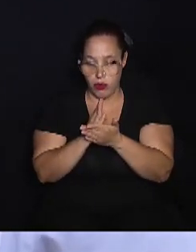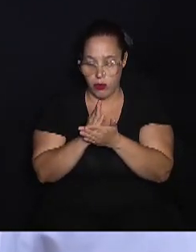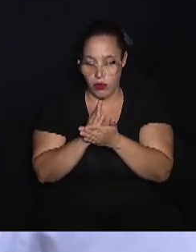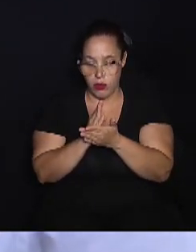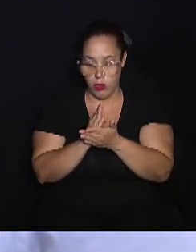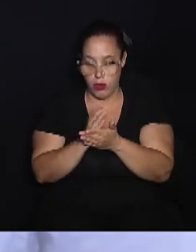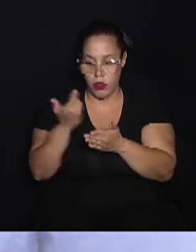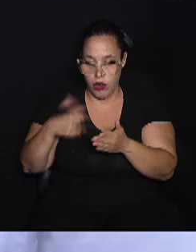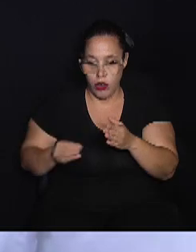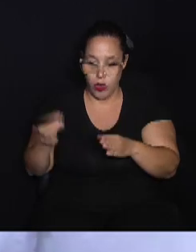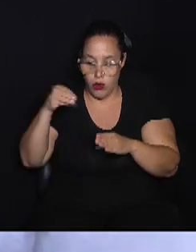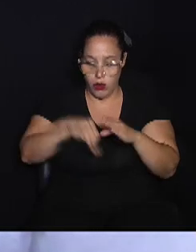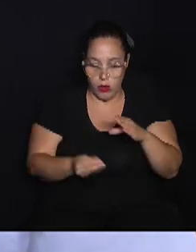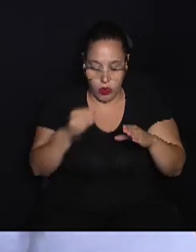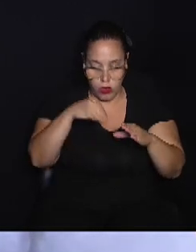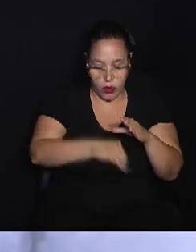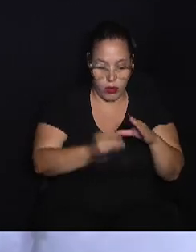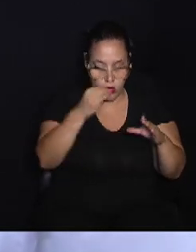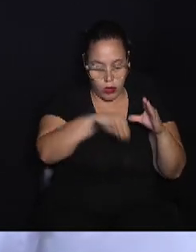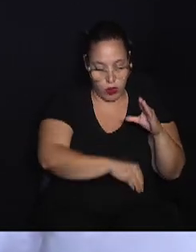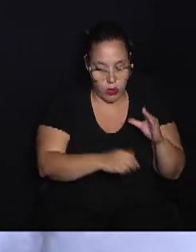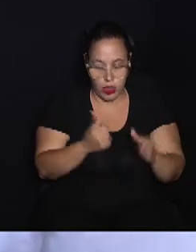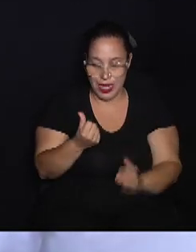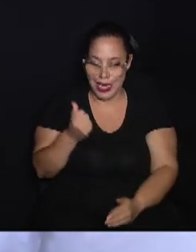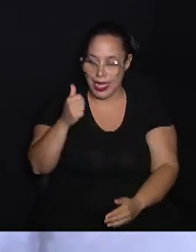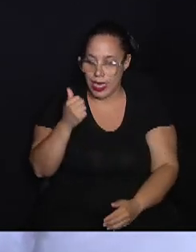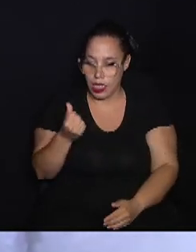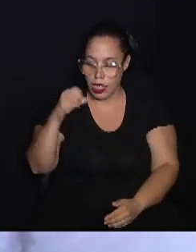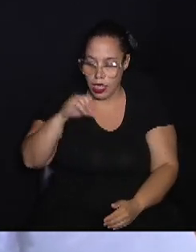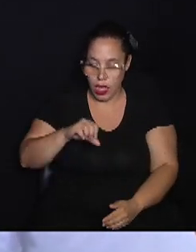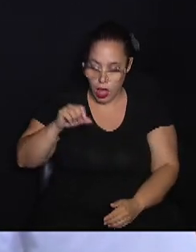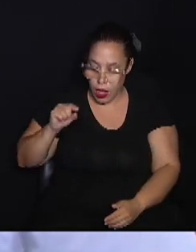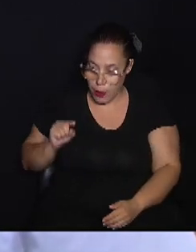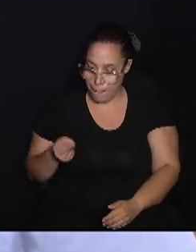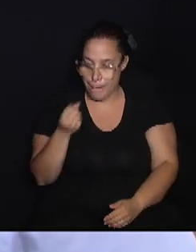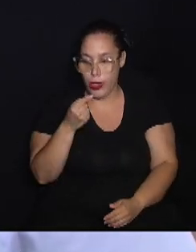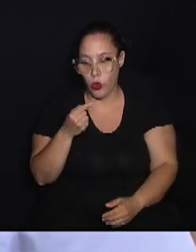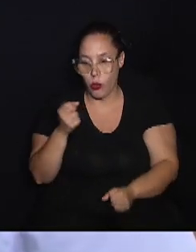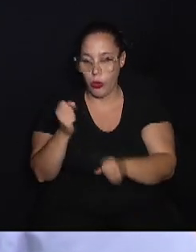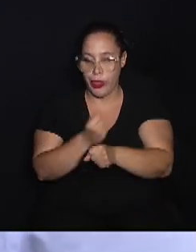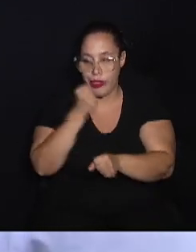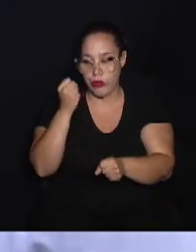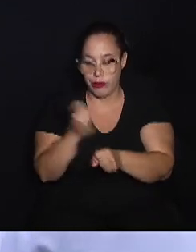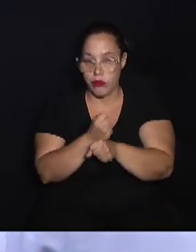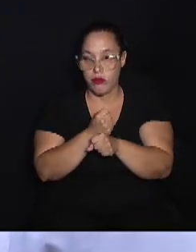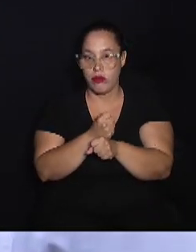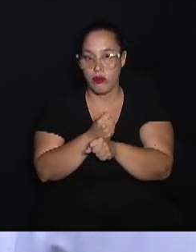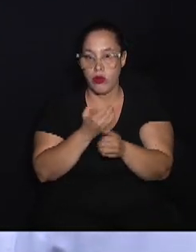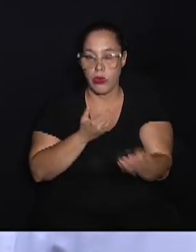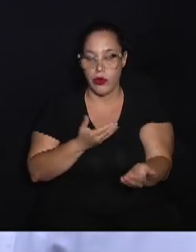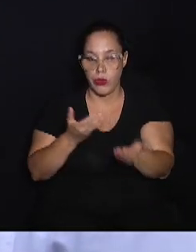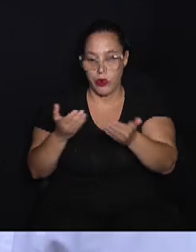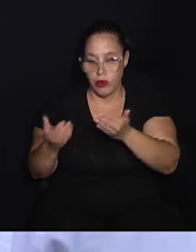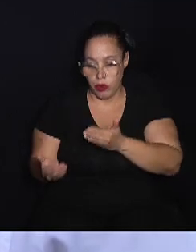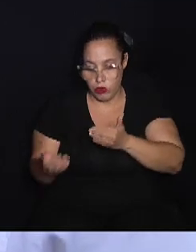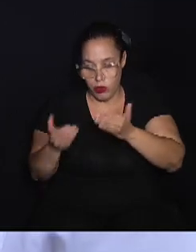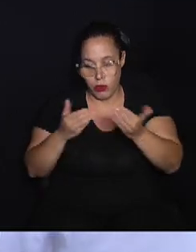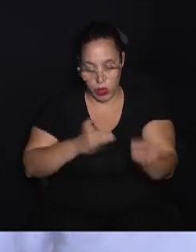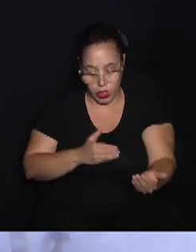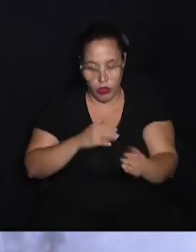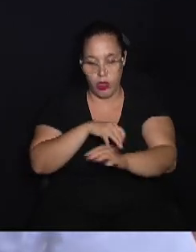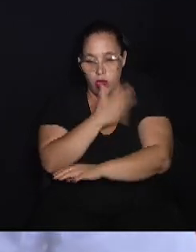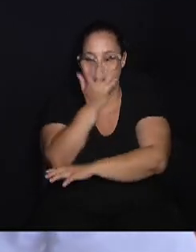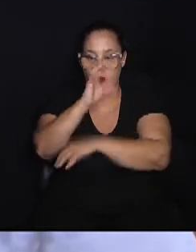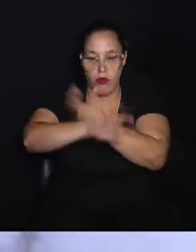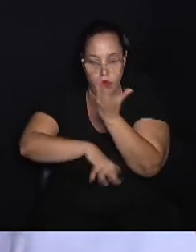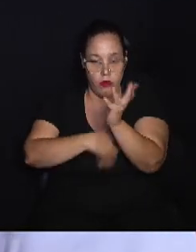replantada 119.000 árvores por ano são as compensações ambientais